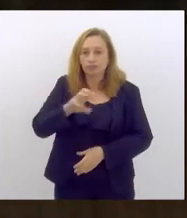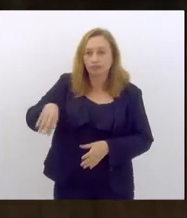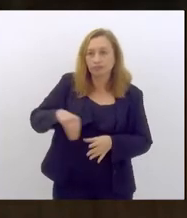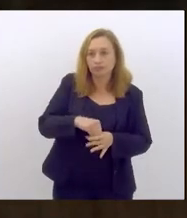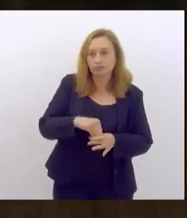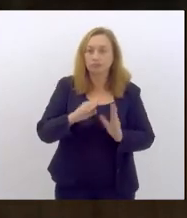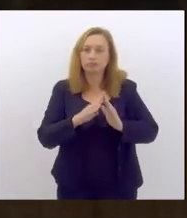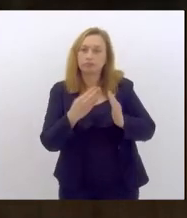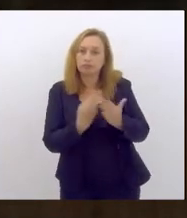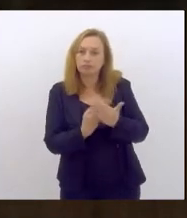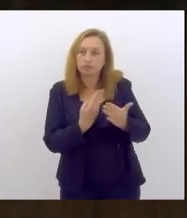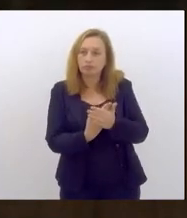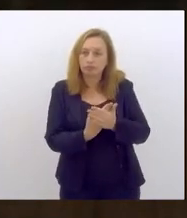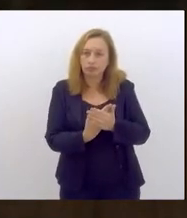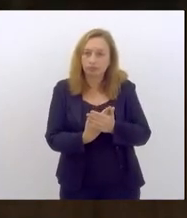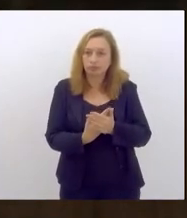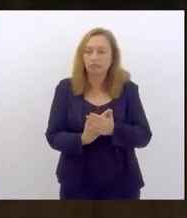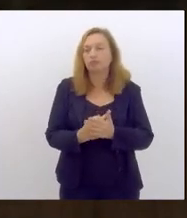de Líderes,